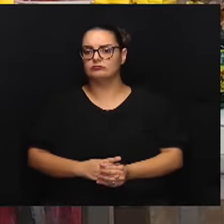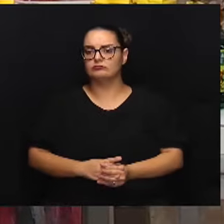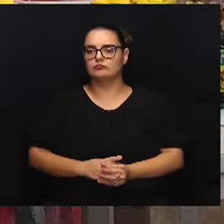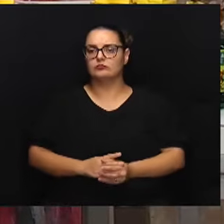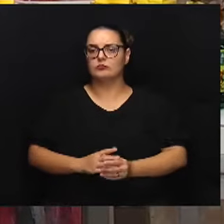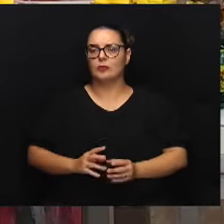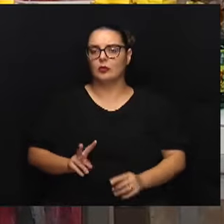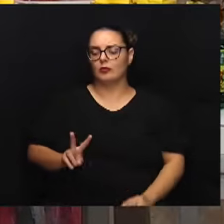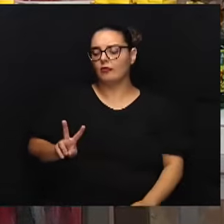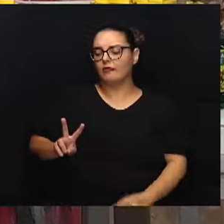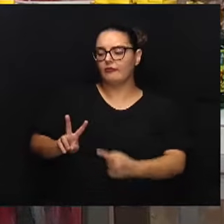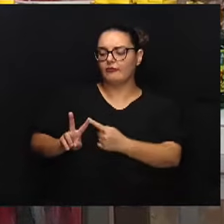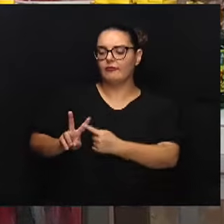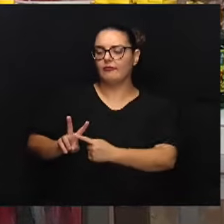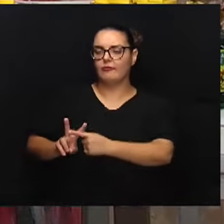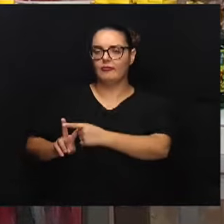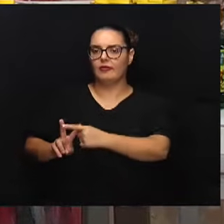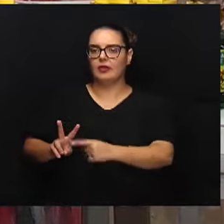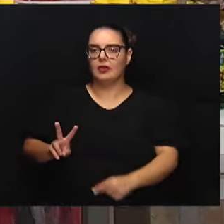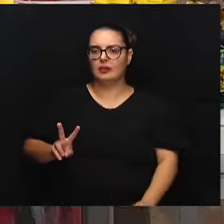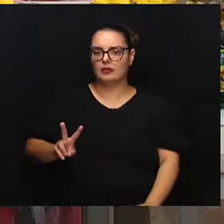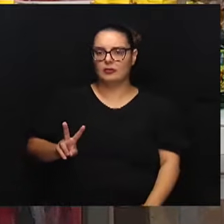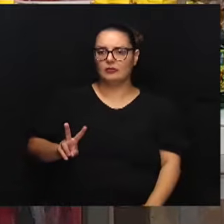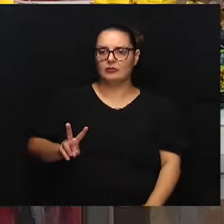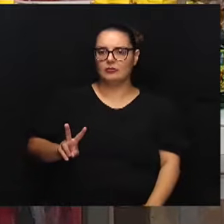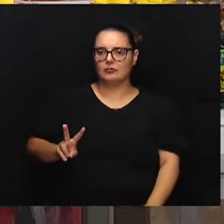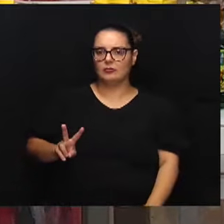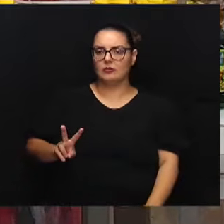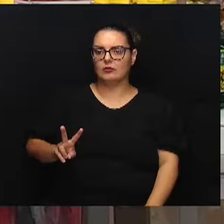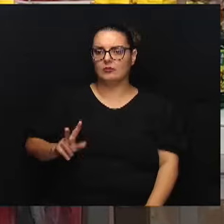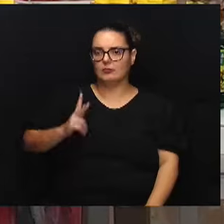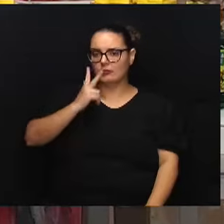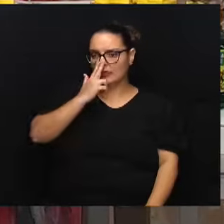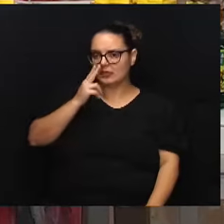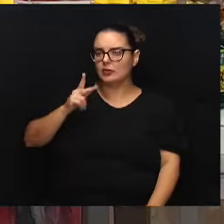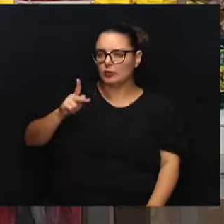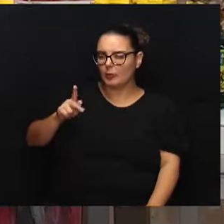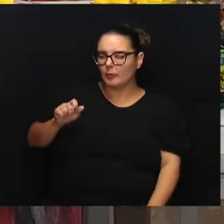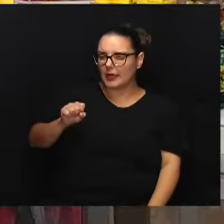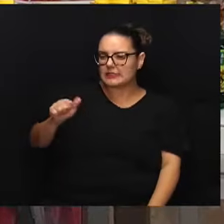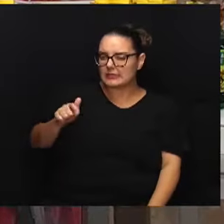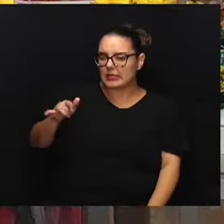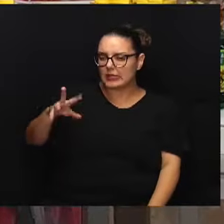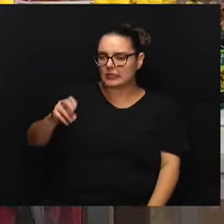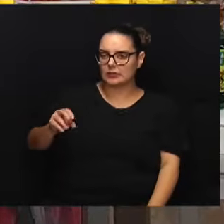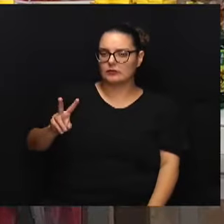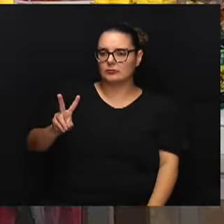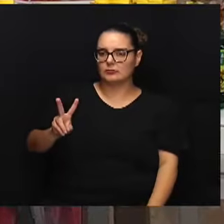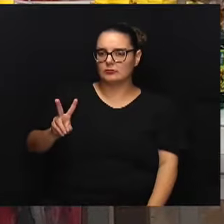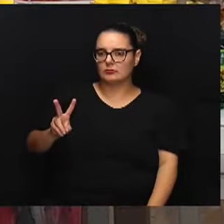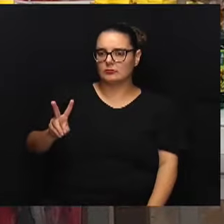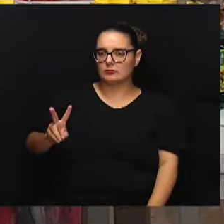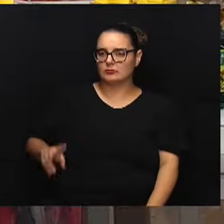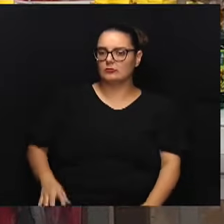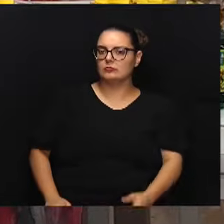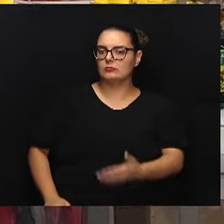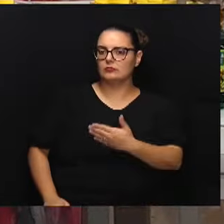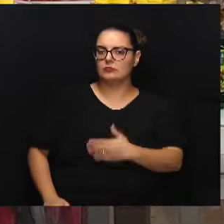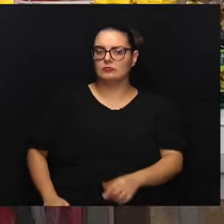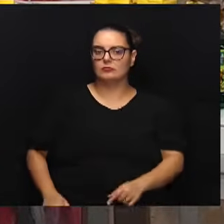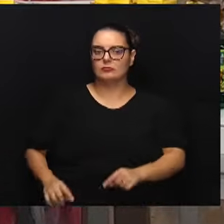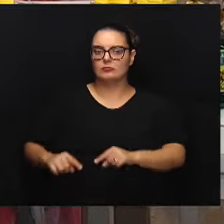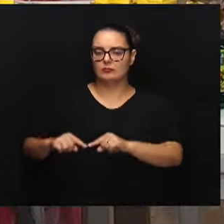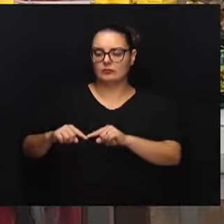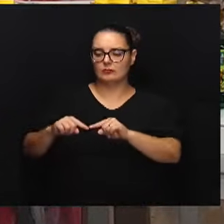V. Um V no tradicional, sabe aquele V passarinho que a gente desenha? A gente vai fazer um tipo de um V aqui, ó. Um Vzinho, um